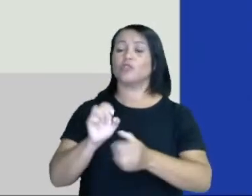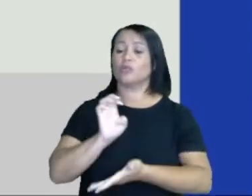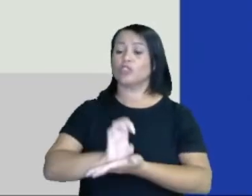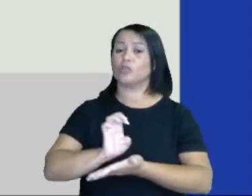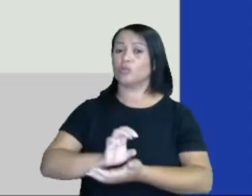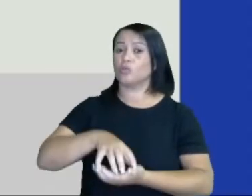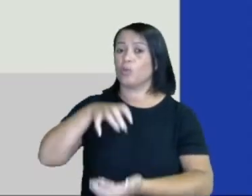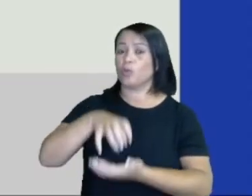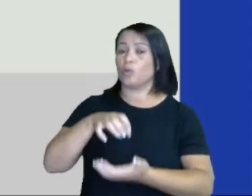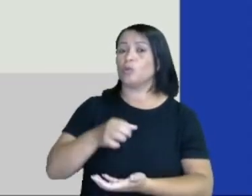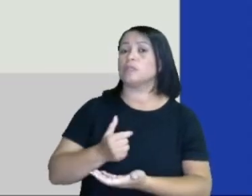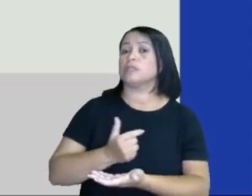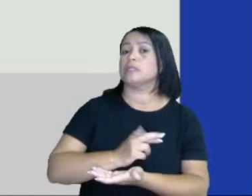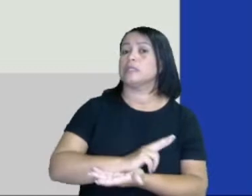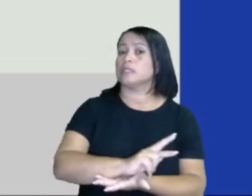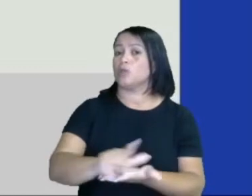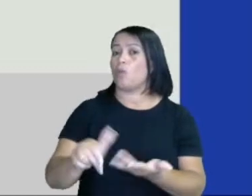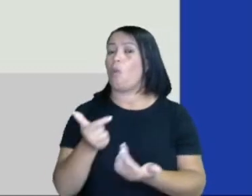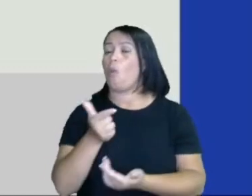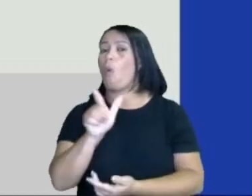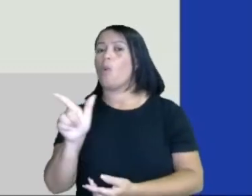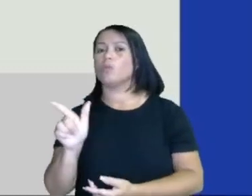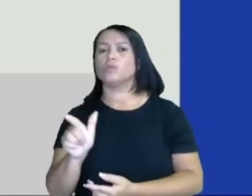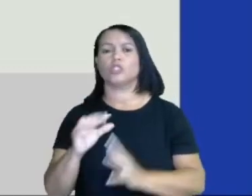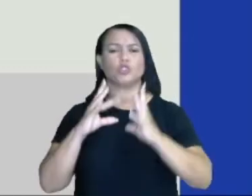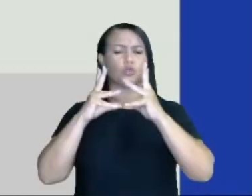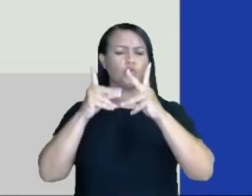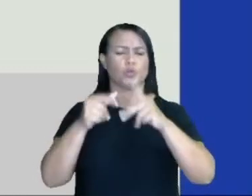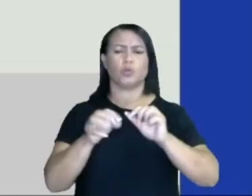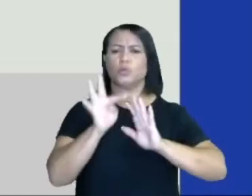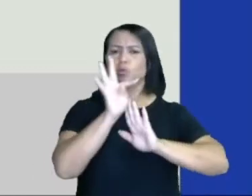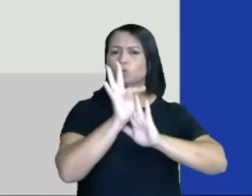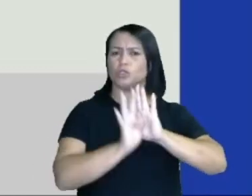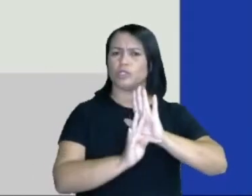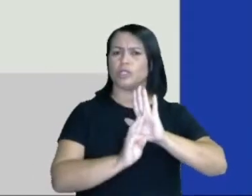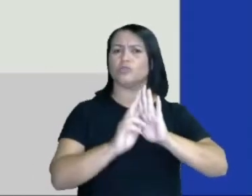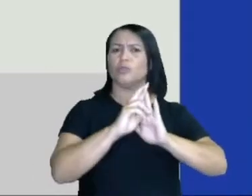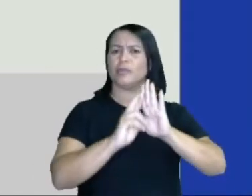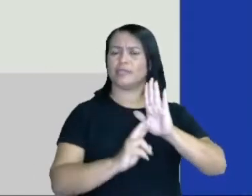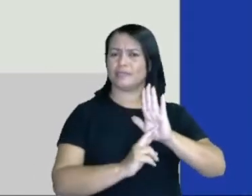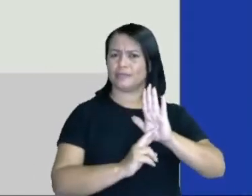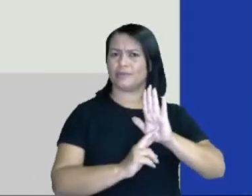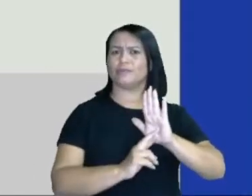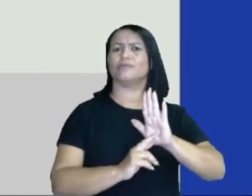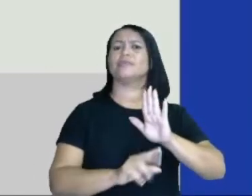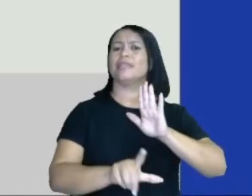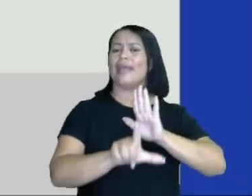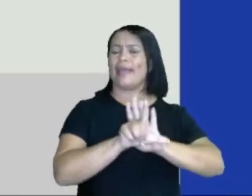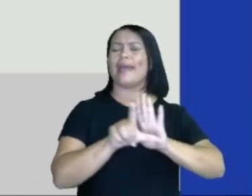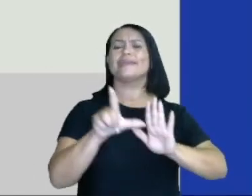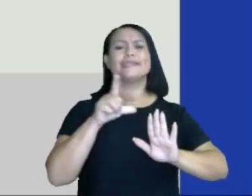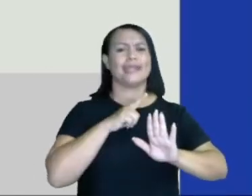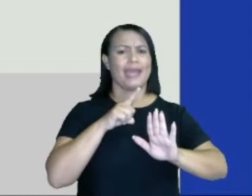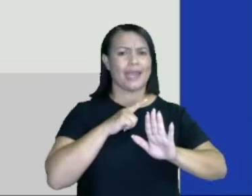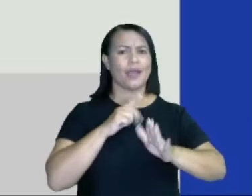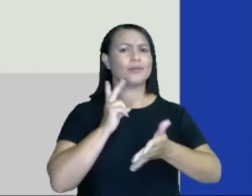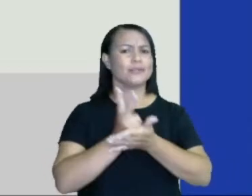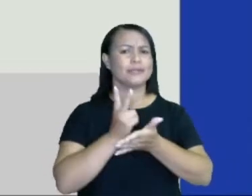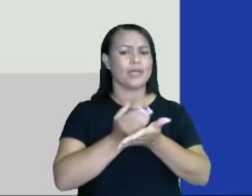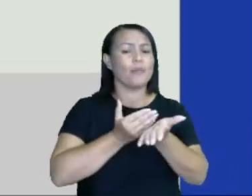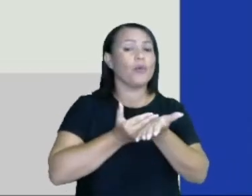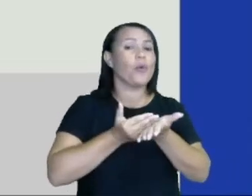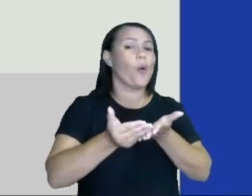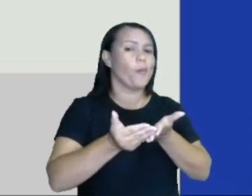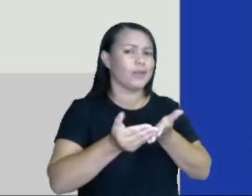e dá outras providências. Todos os textos normativos e legais terão essa abertura,